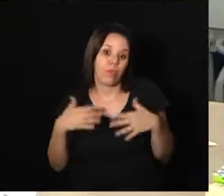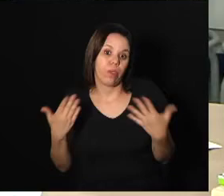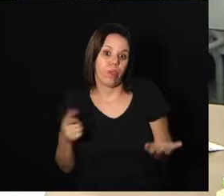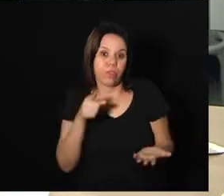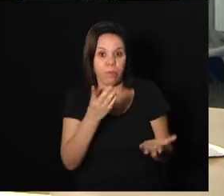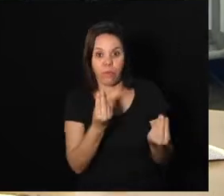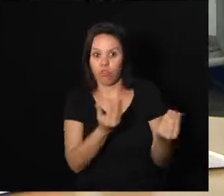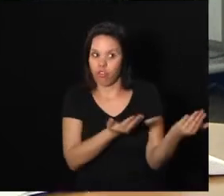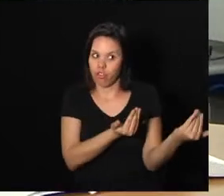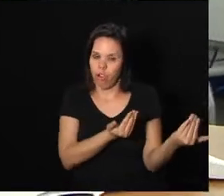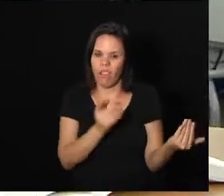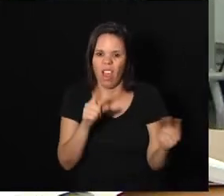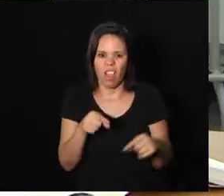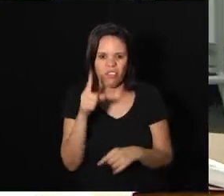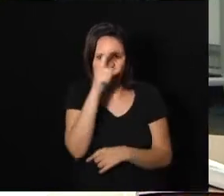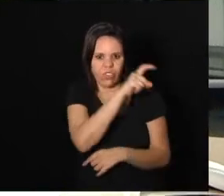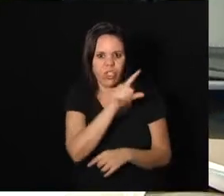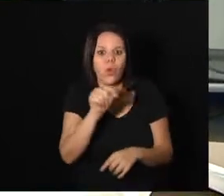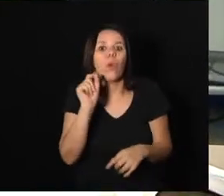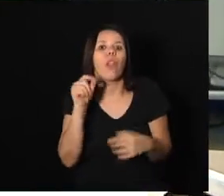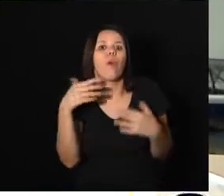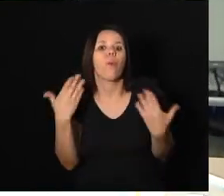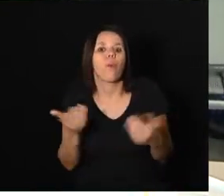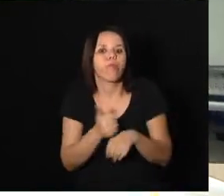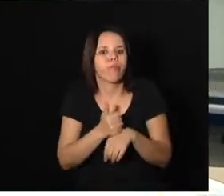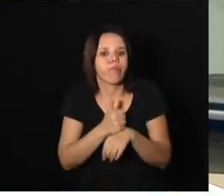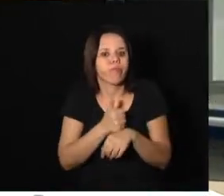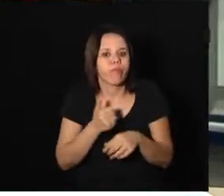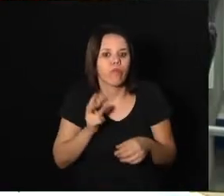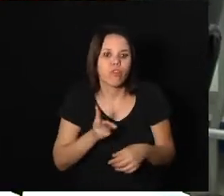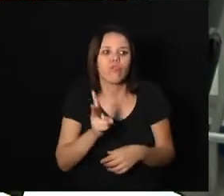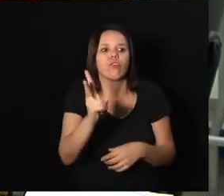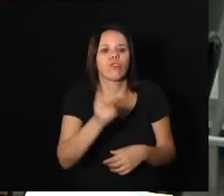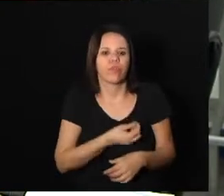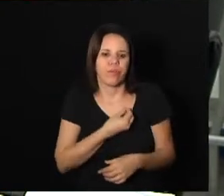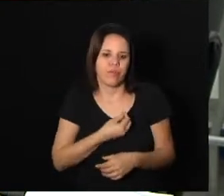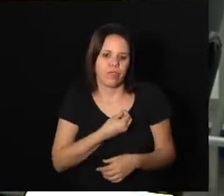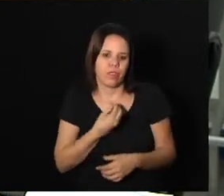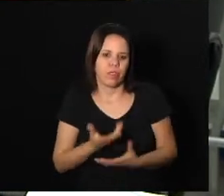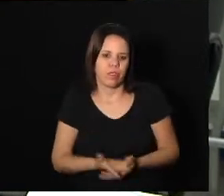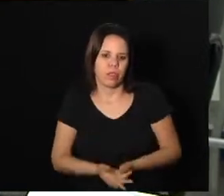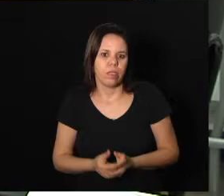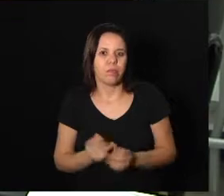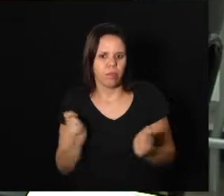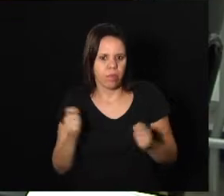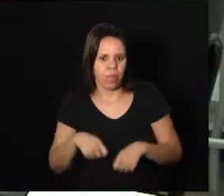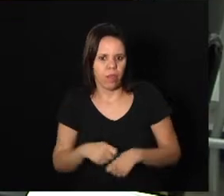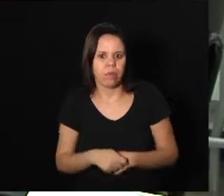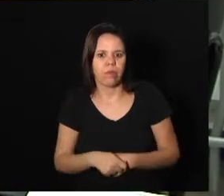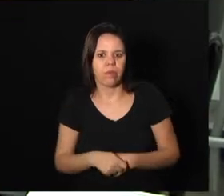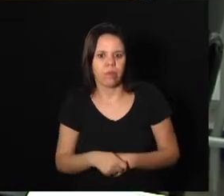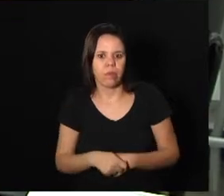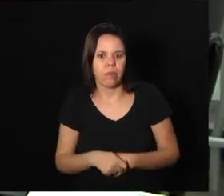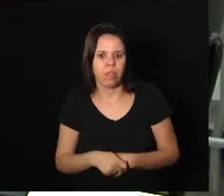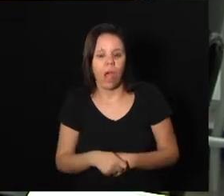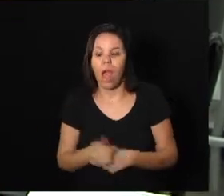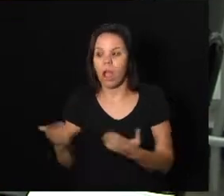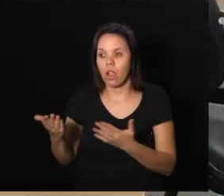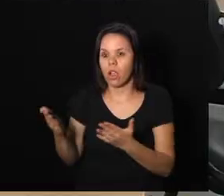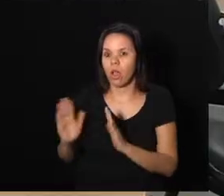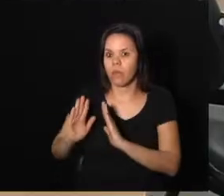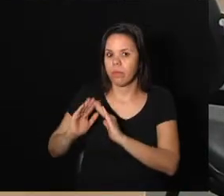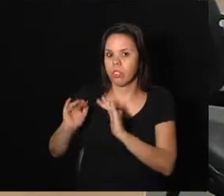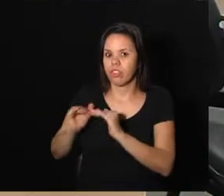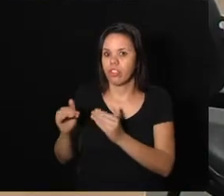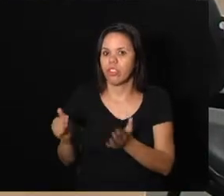muito jovem, é difícil escolher qual profissão seguir pro resto da vida. Mas tem como. Por isso eu vou contar com a ajuda agora